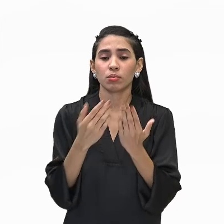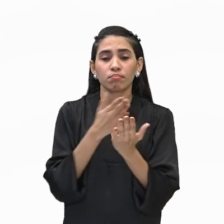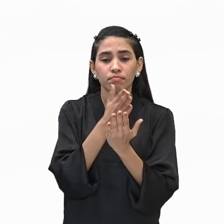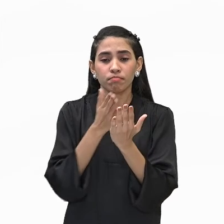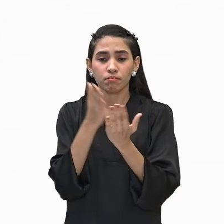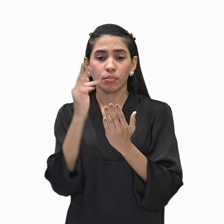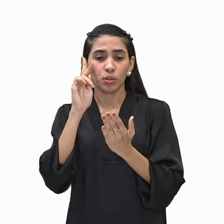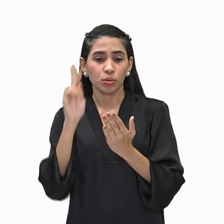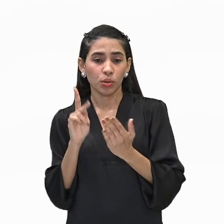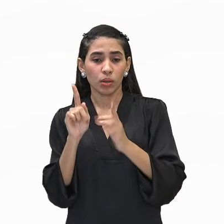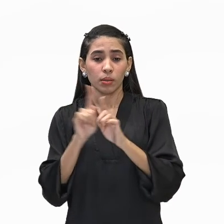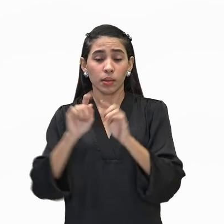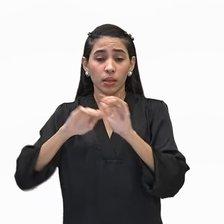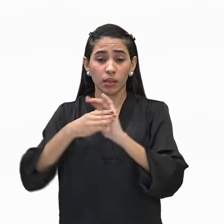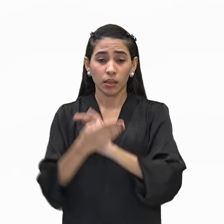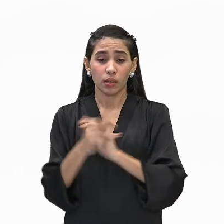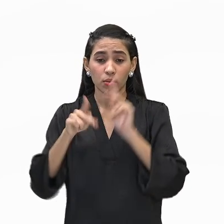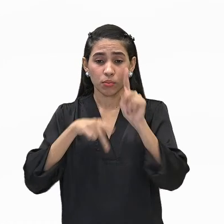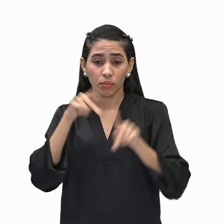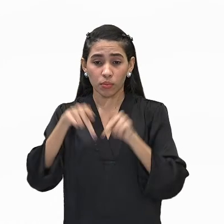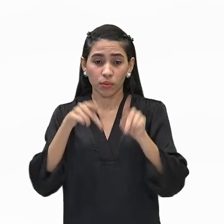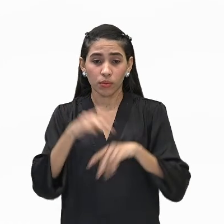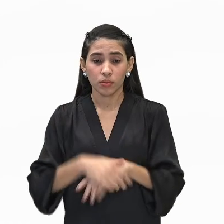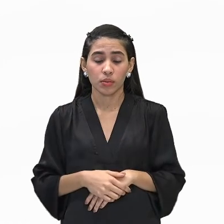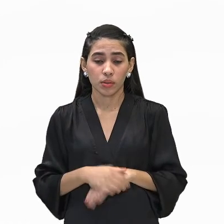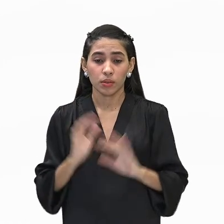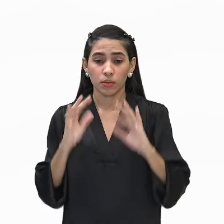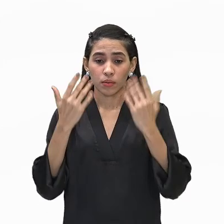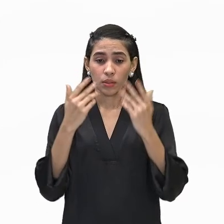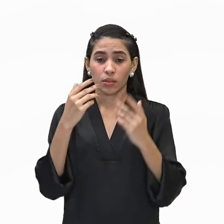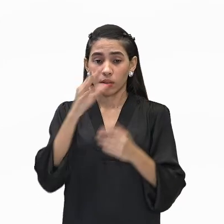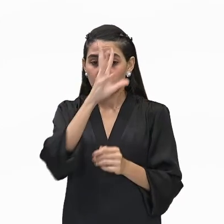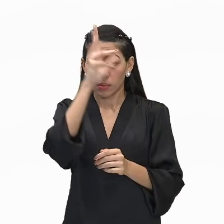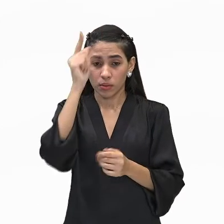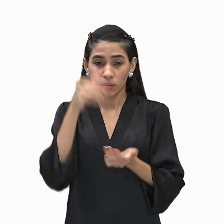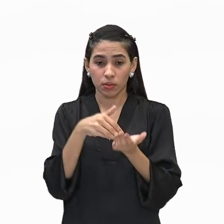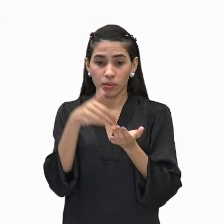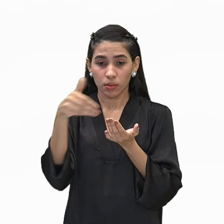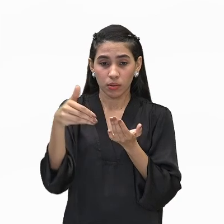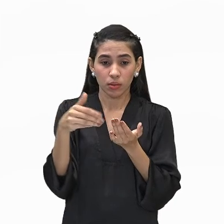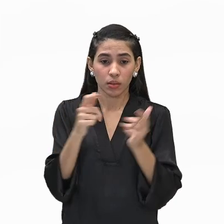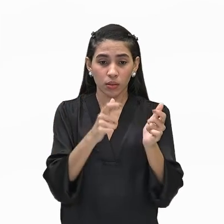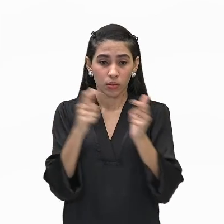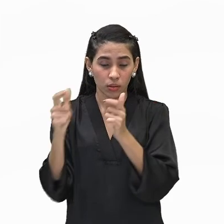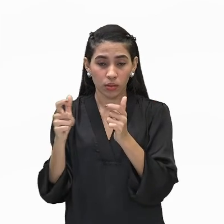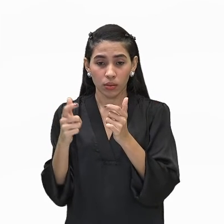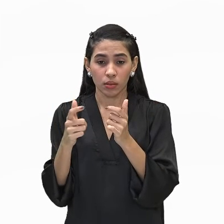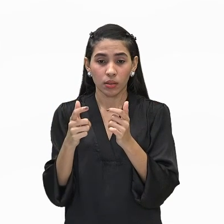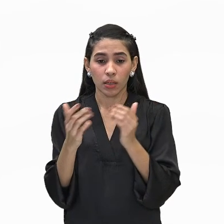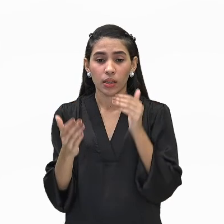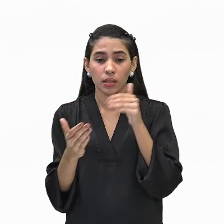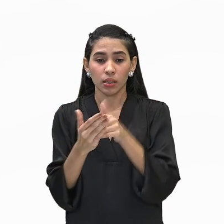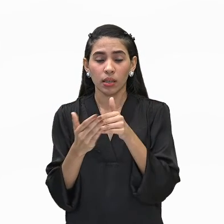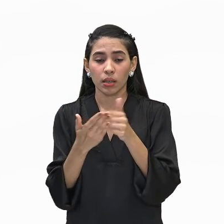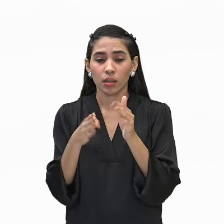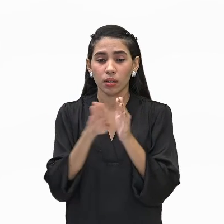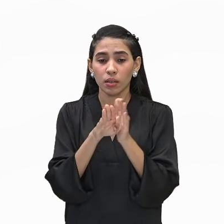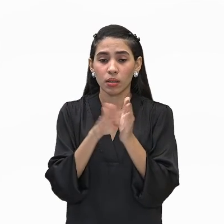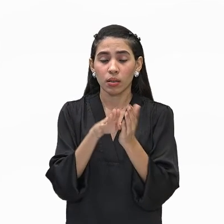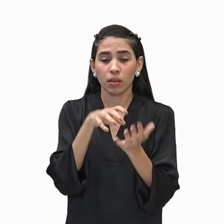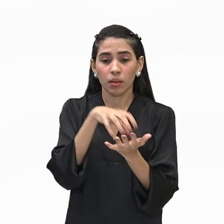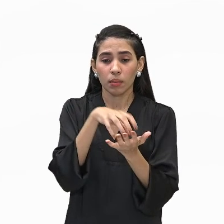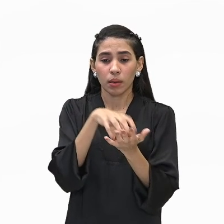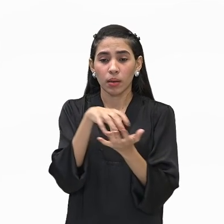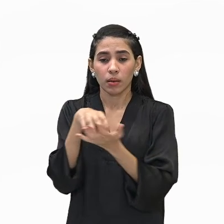de um povo. No caso específico das festas populares do Amazonas, normalmente começam em ambientes comunitários e até chegar às arenas dos grandes